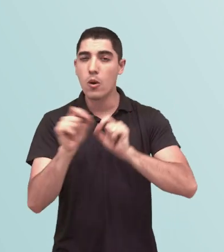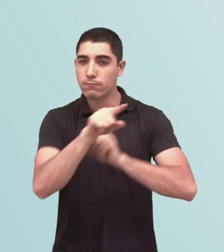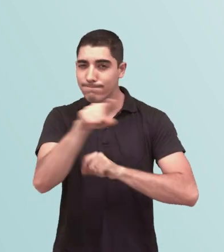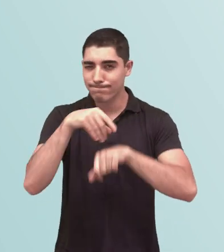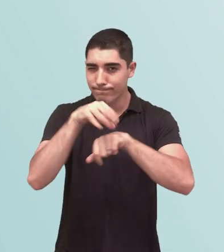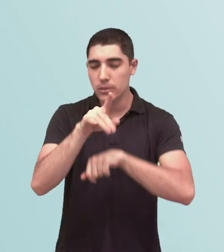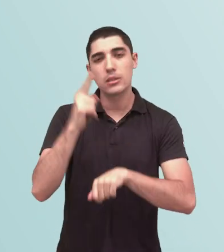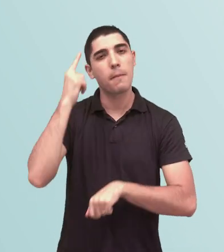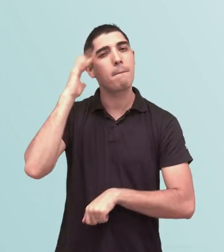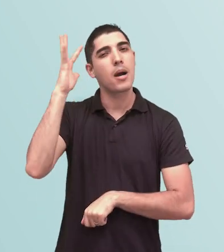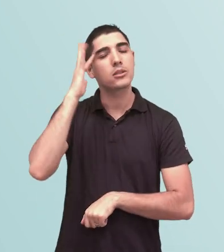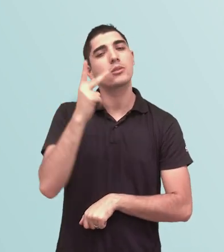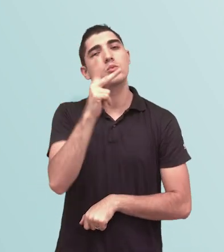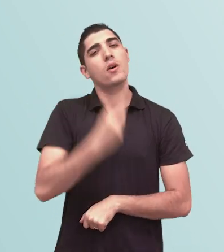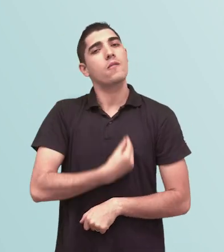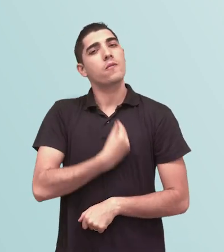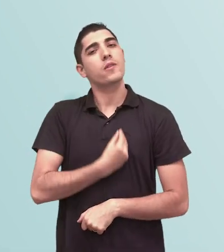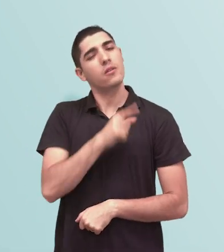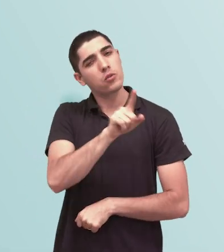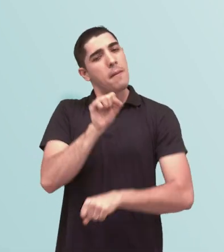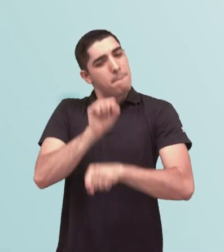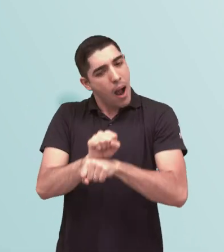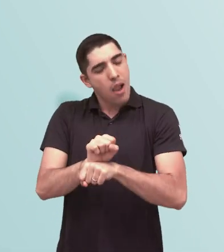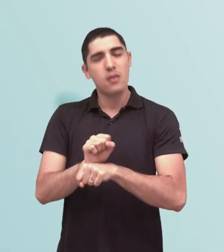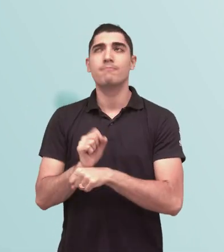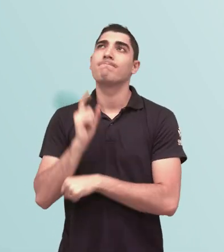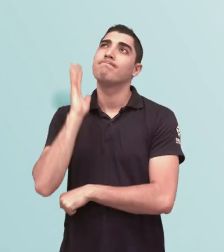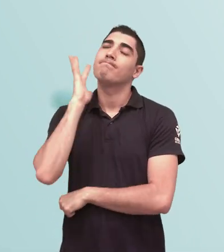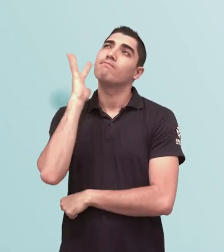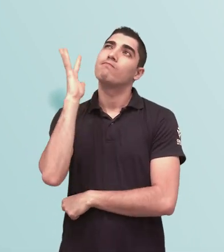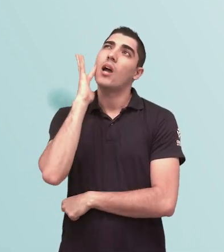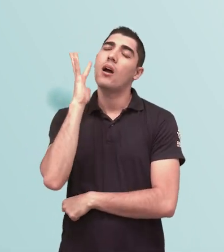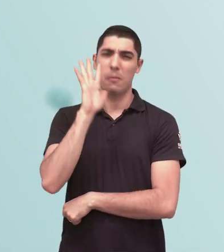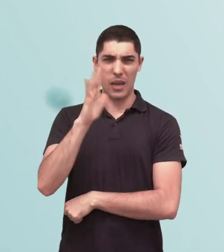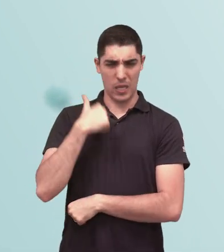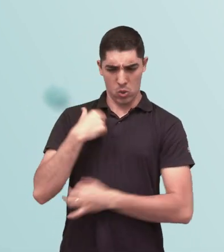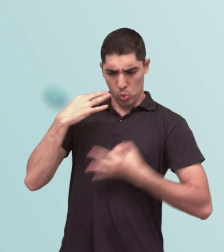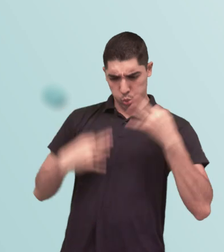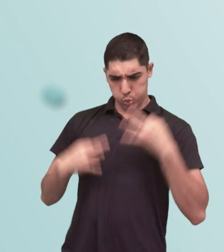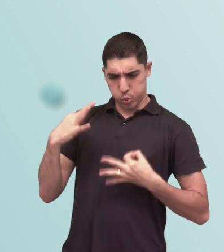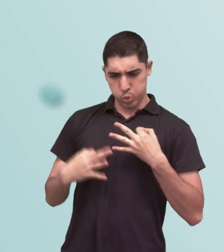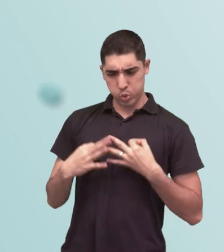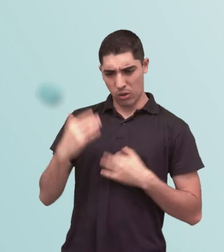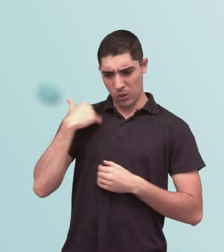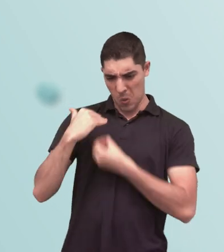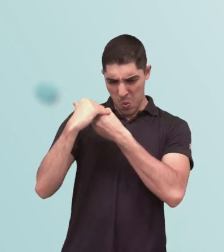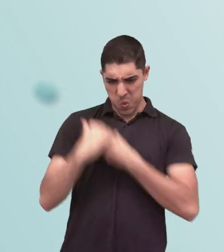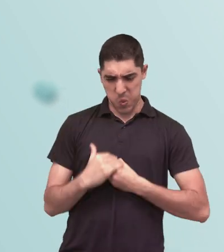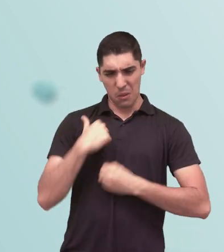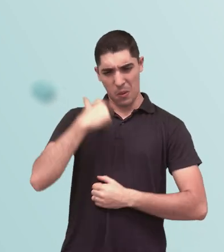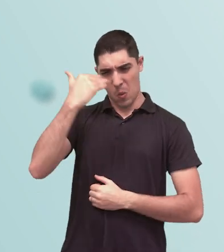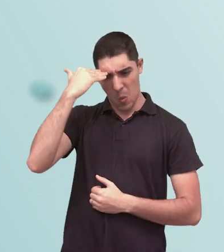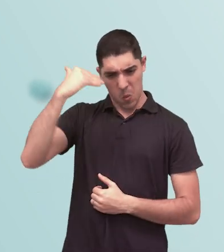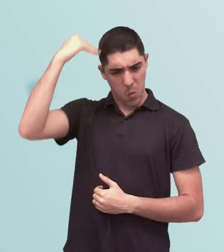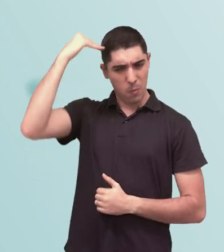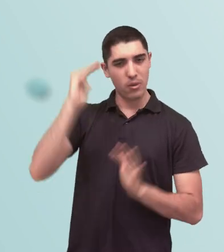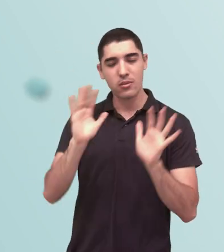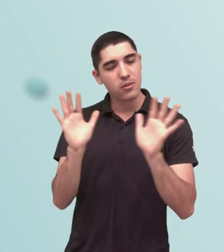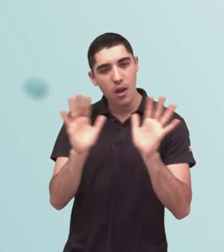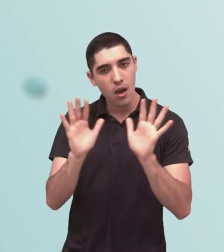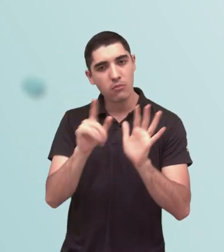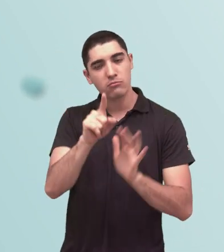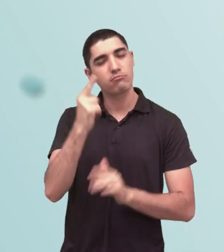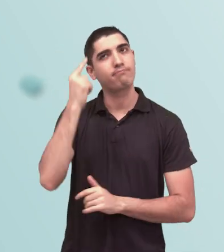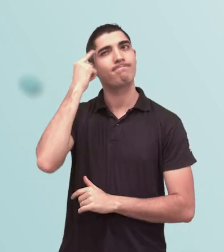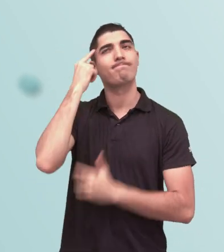pouco e refletir sobre a própria vida. Mas essa reflexão sem julgamento e sem censura de você estar fazendo certo ou errado,